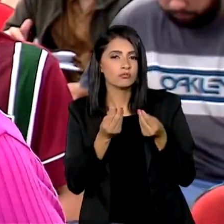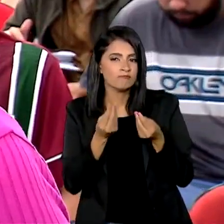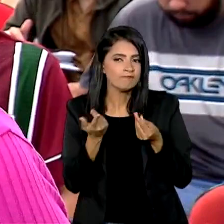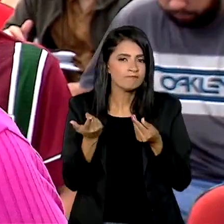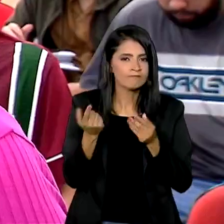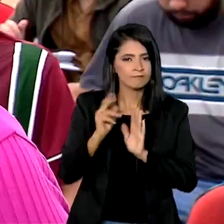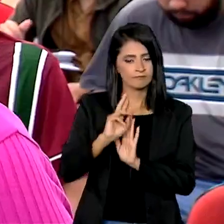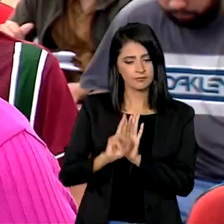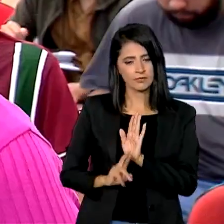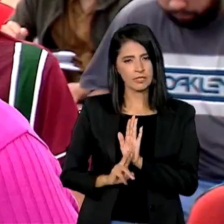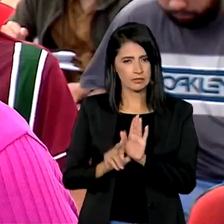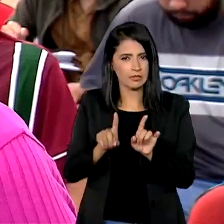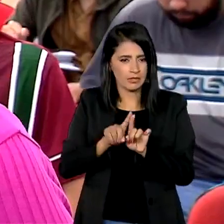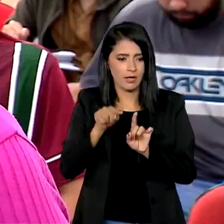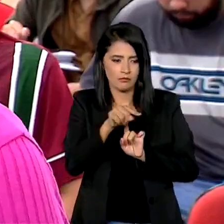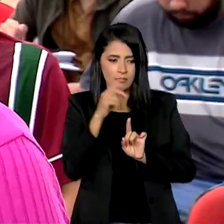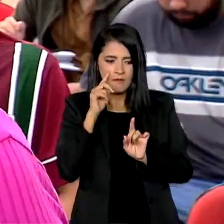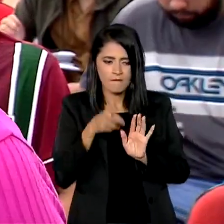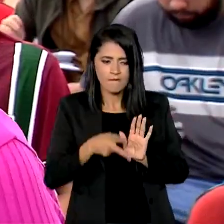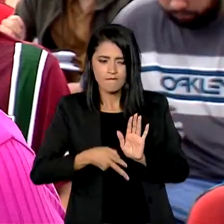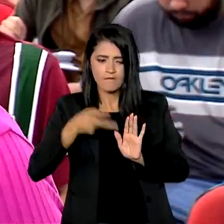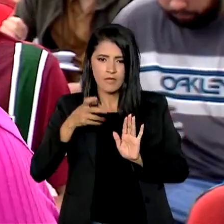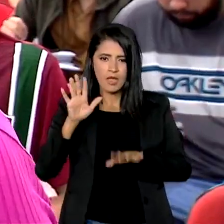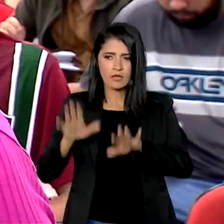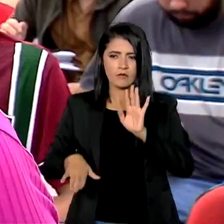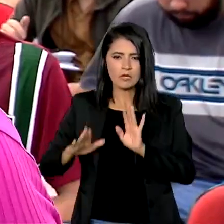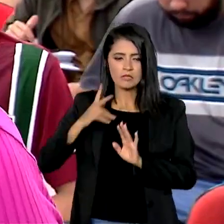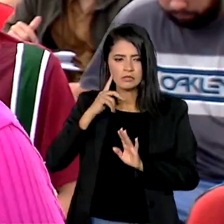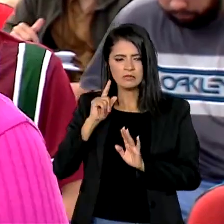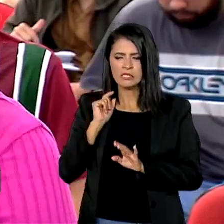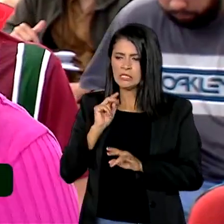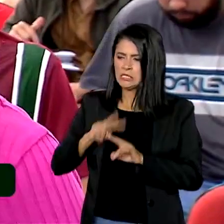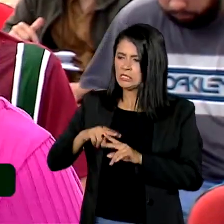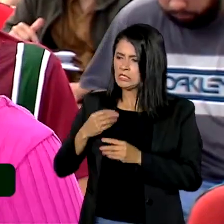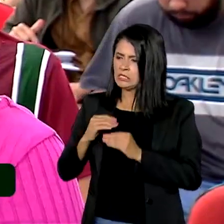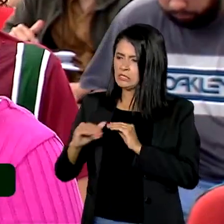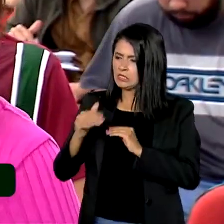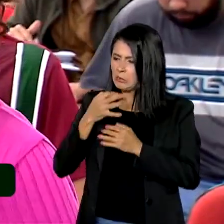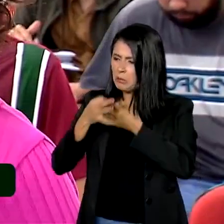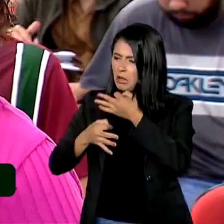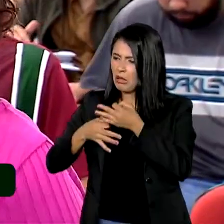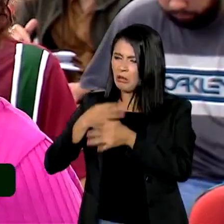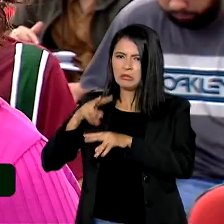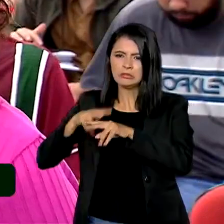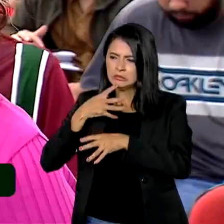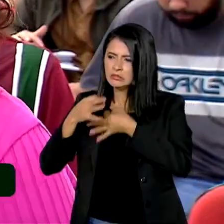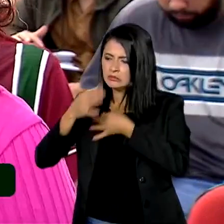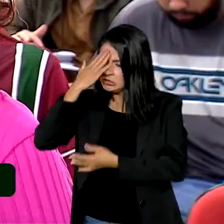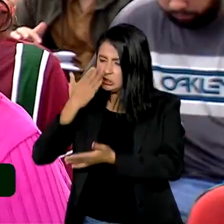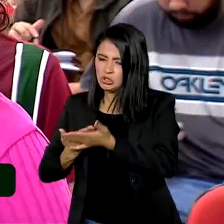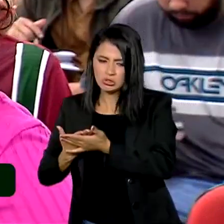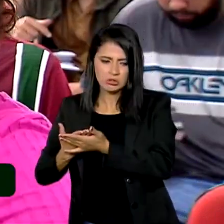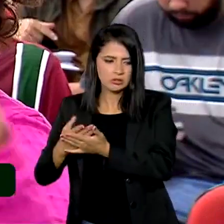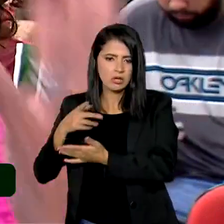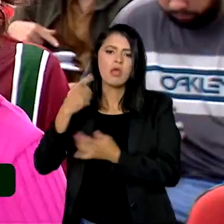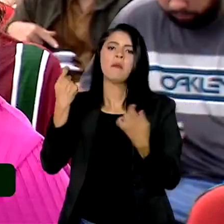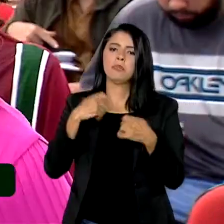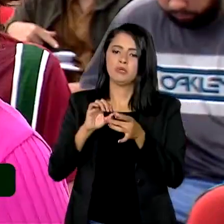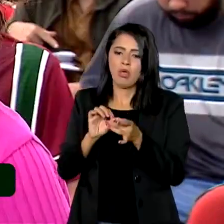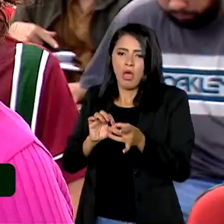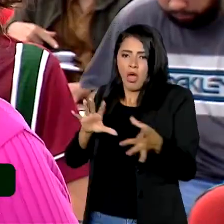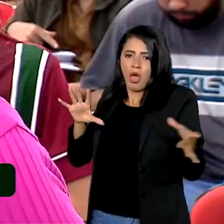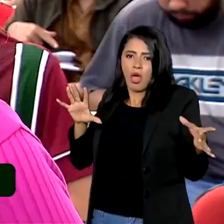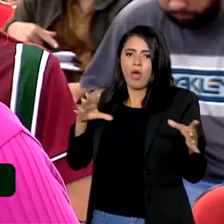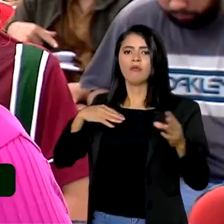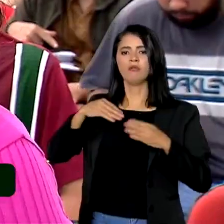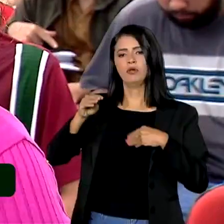para a redação, né? Às vezes o candidato fica muito preso naquilo que ele acha, aquilo que ele acredita, e ele precisa de estar